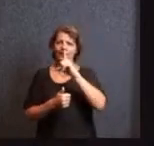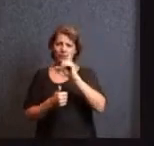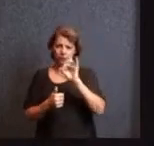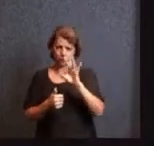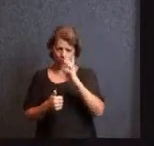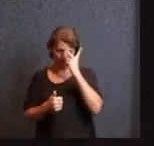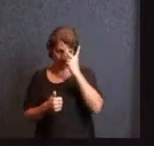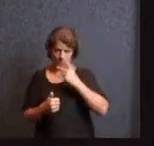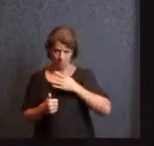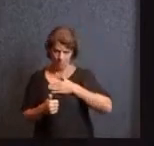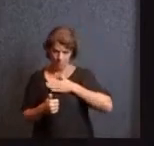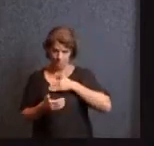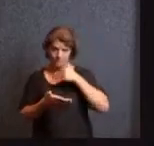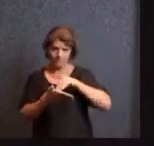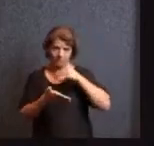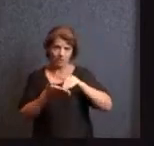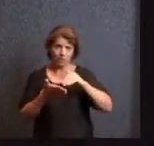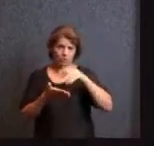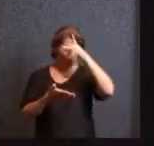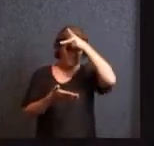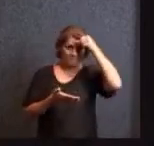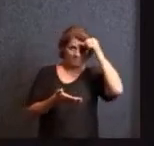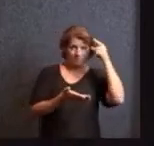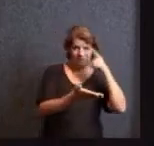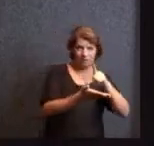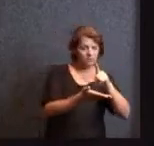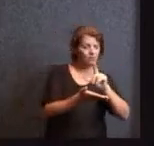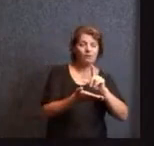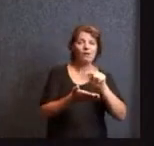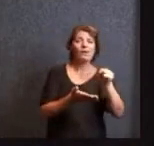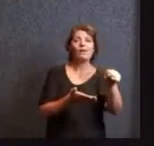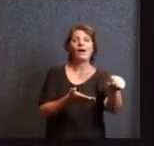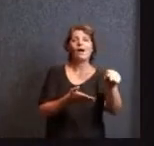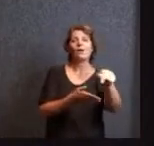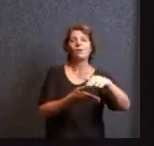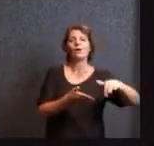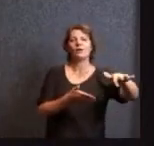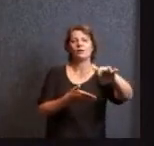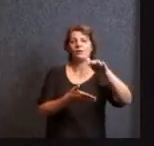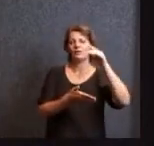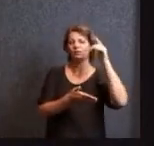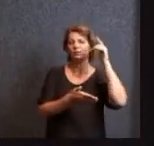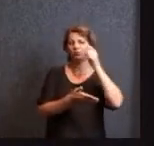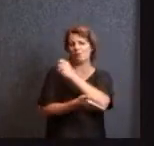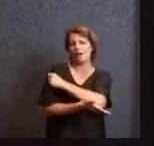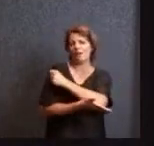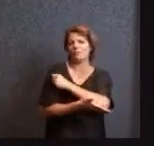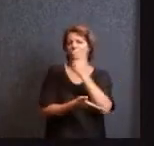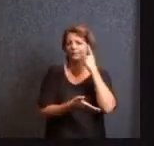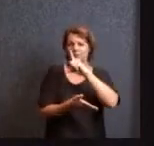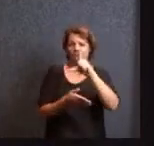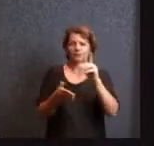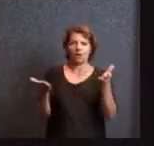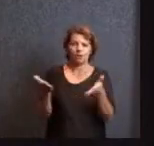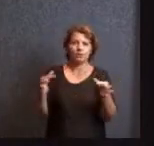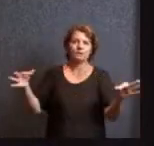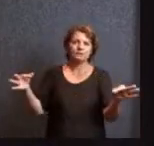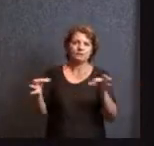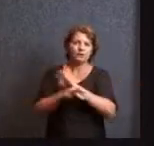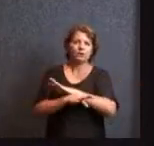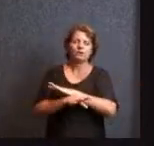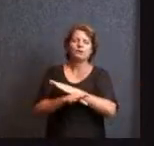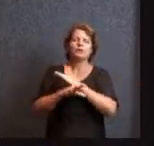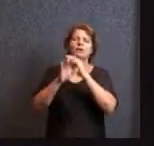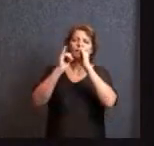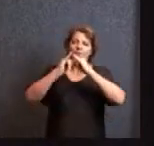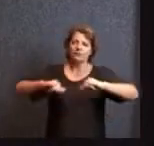para o prefeito, será um ganho para os alunos. Então, eu quero, encerrando, dizer a todos os professores